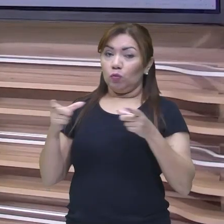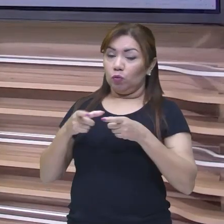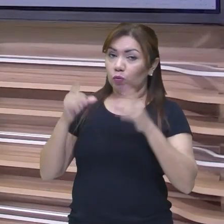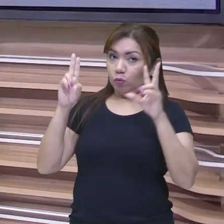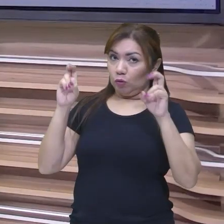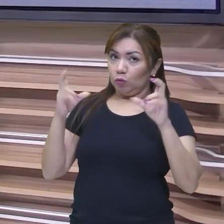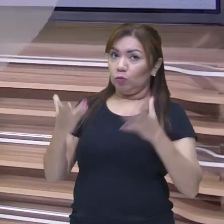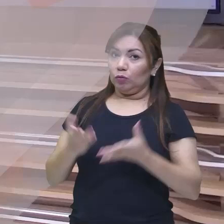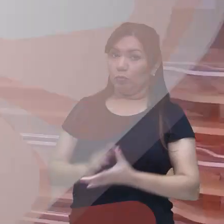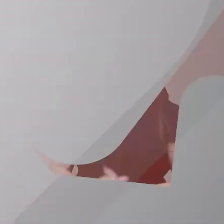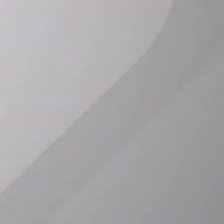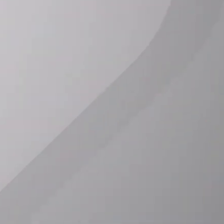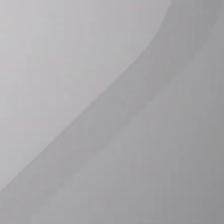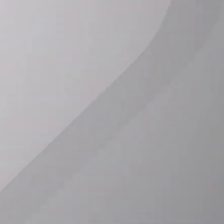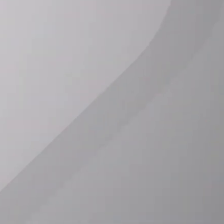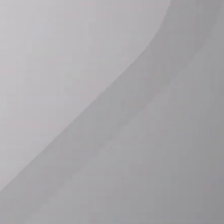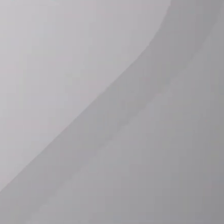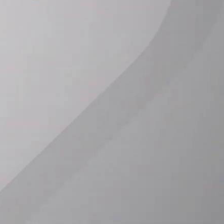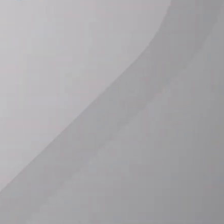conteúdo.